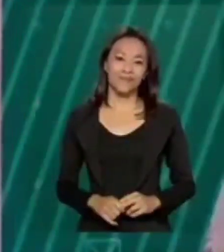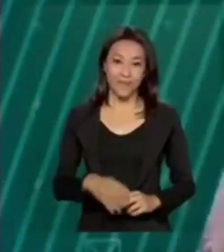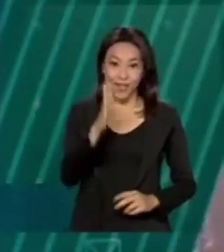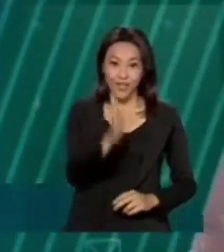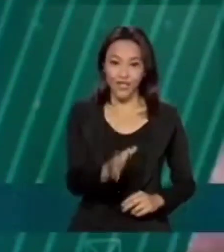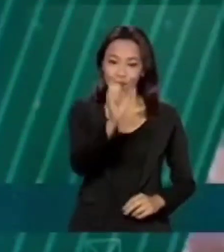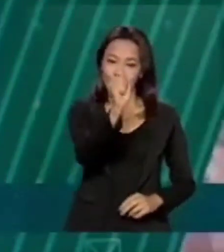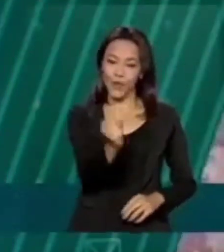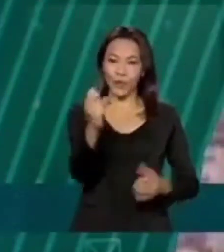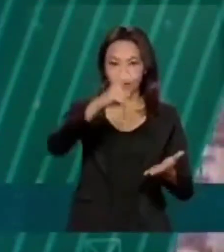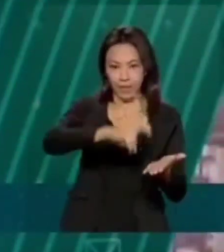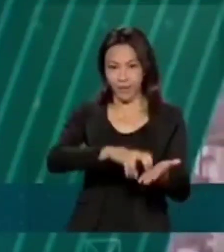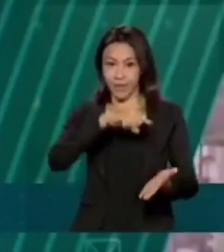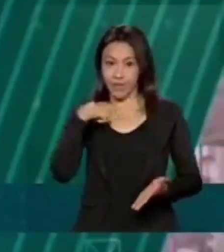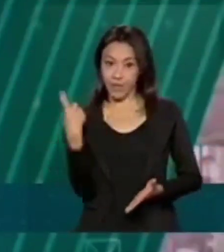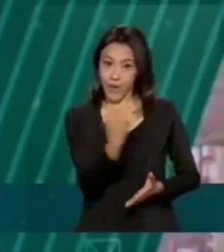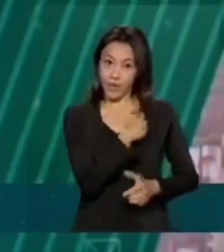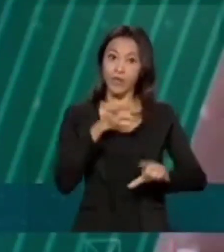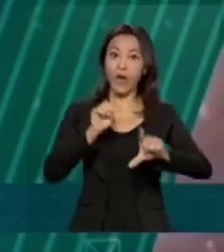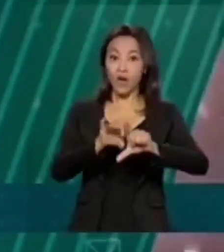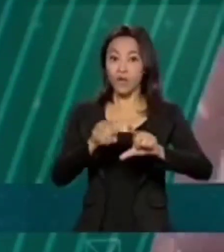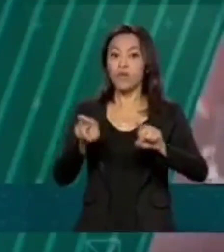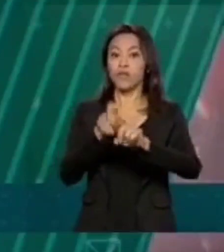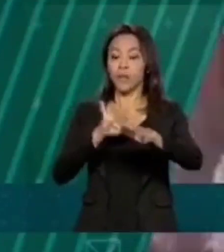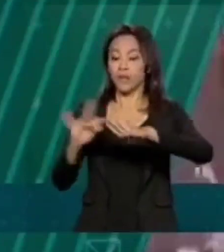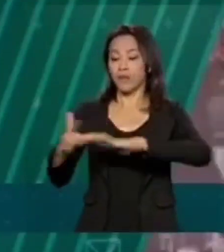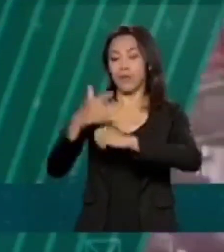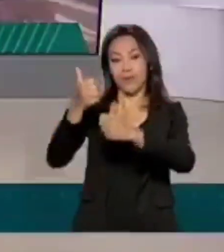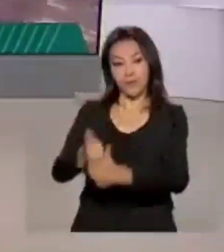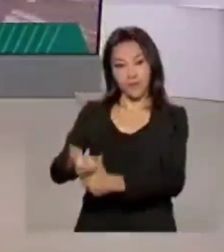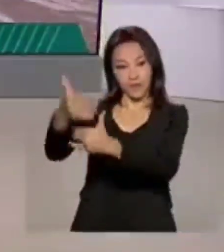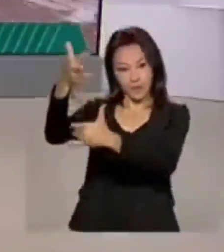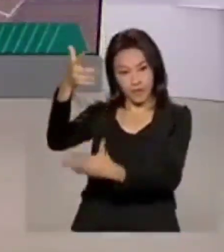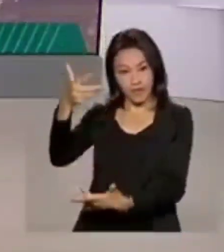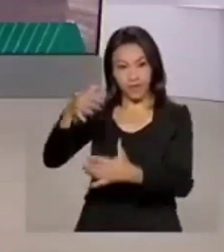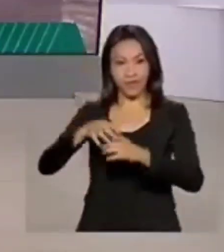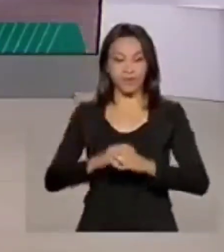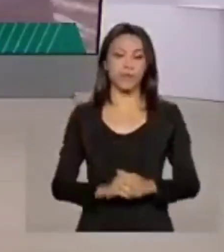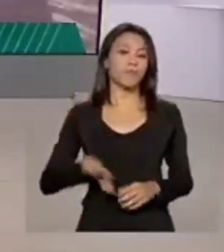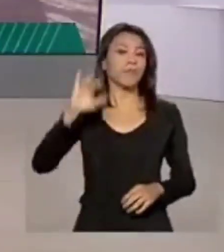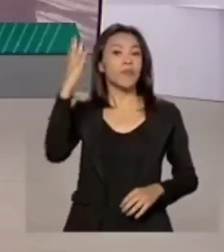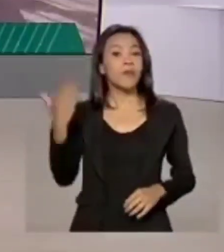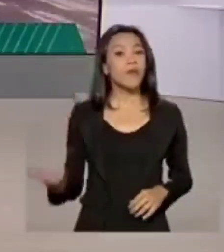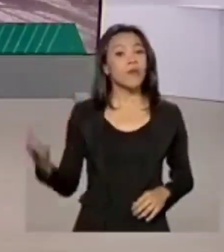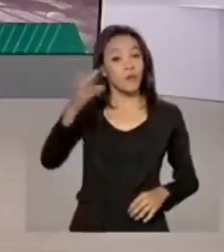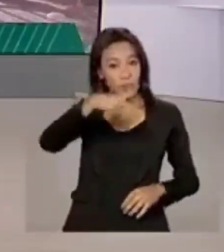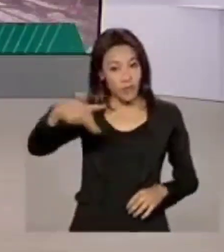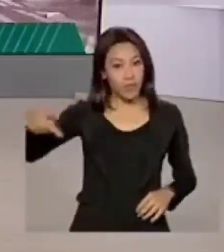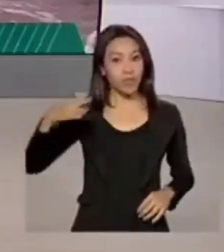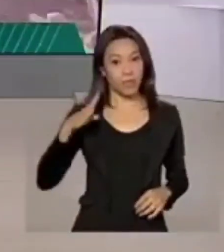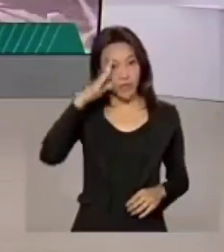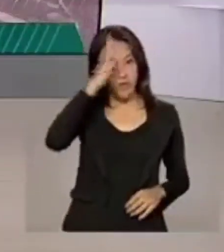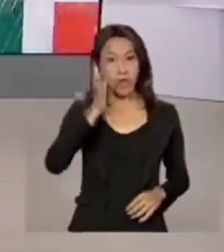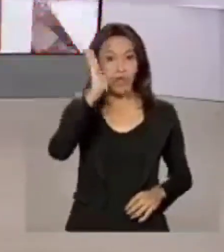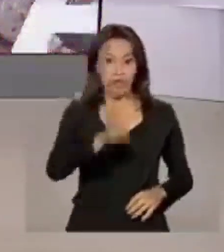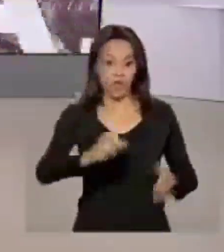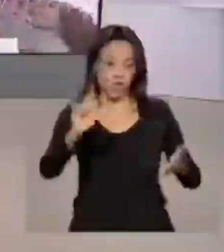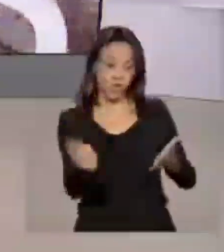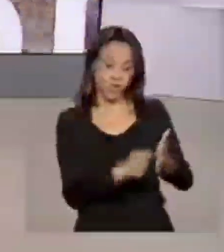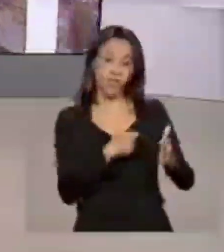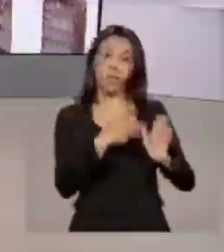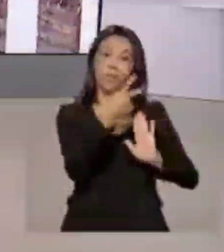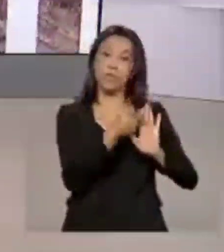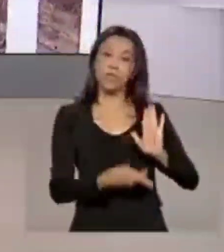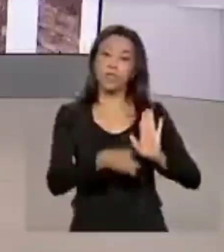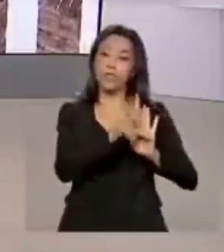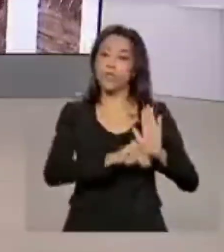8 horas da manhã, estamos ao vivo também pelas redes sociais. O presidente Jair Bolsonaro sancionou o projeto de lei sobre